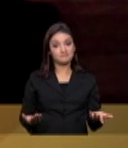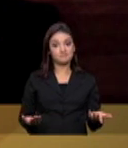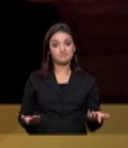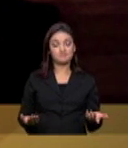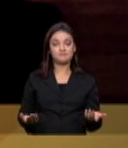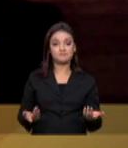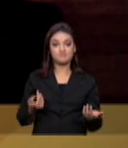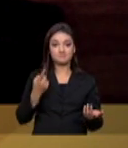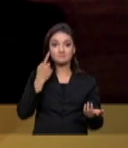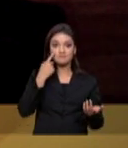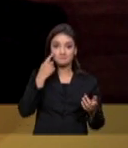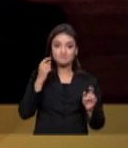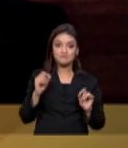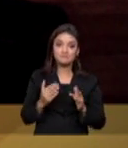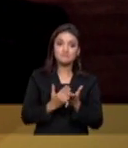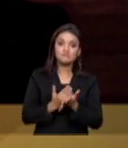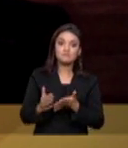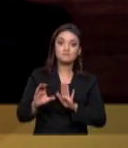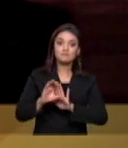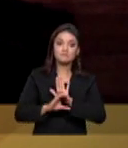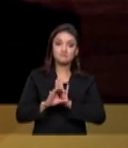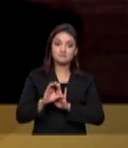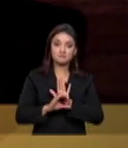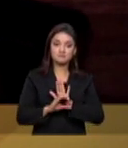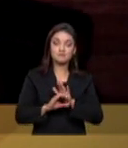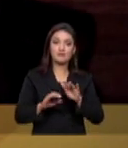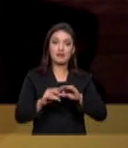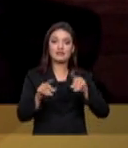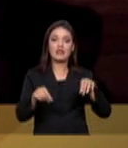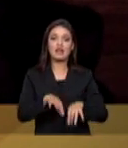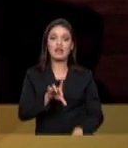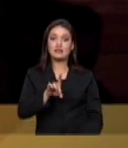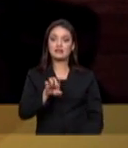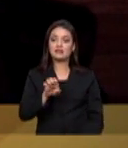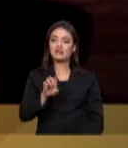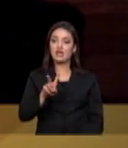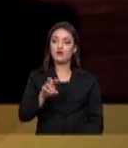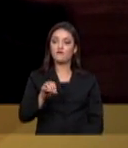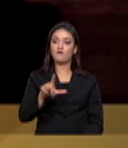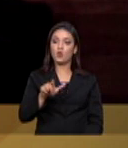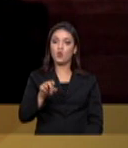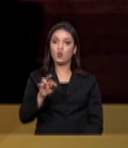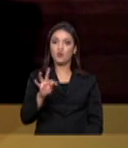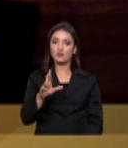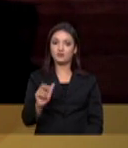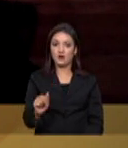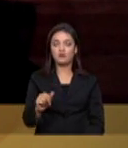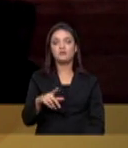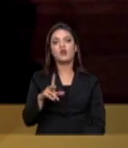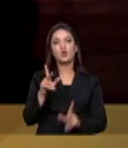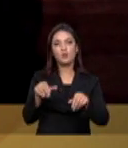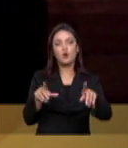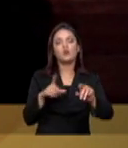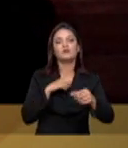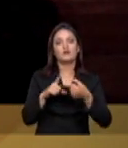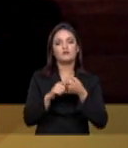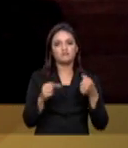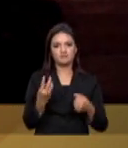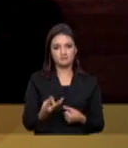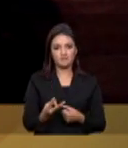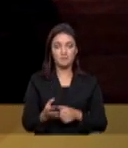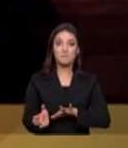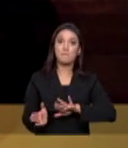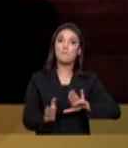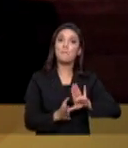diploma inaugurou o conceito de terras devolutas como definidas e eu